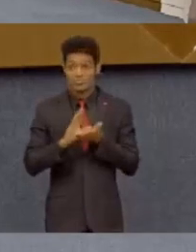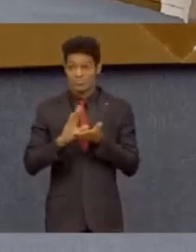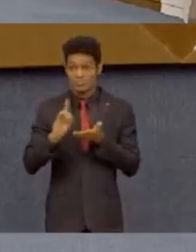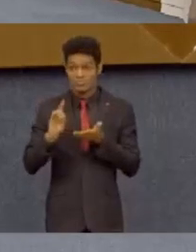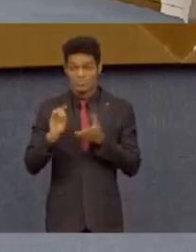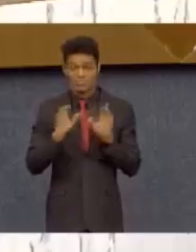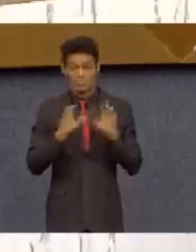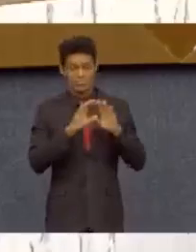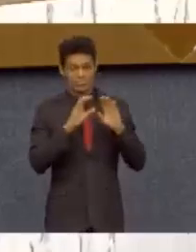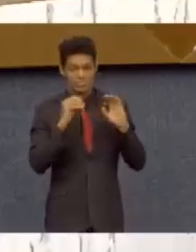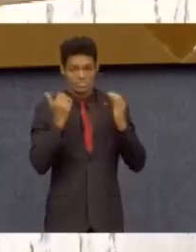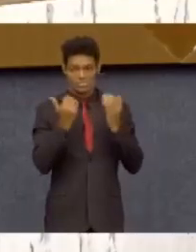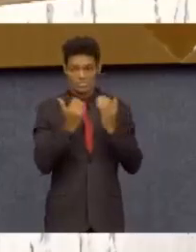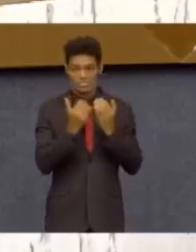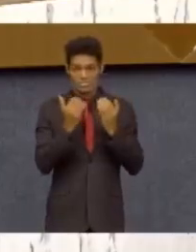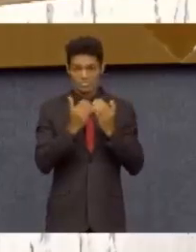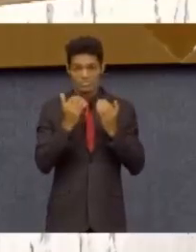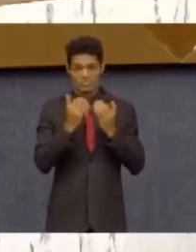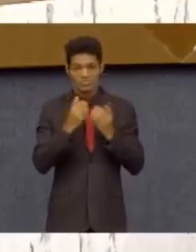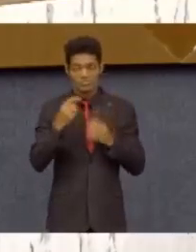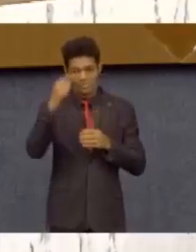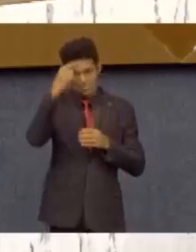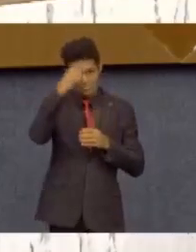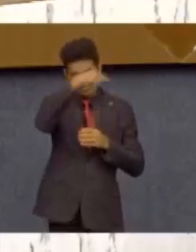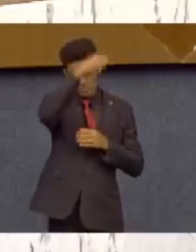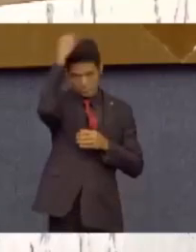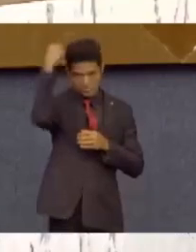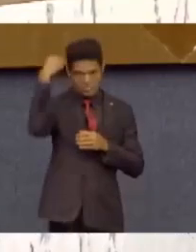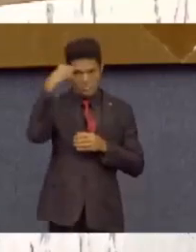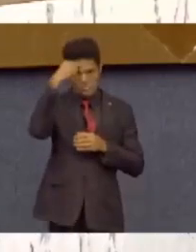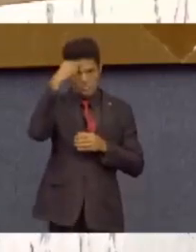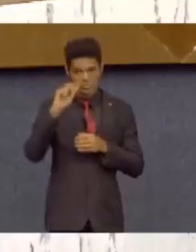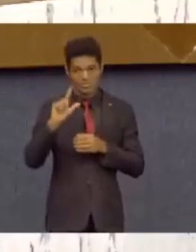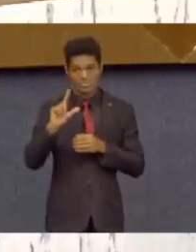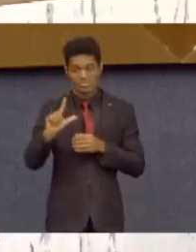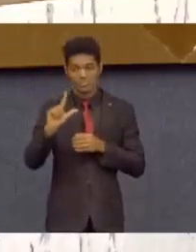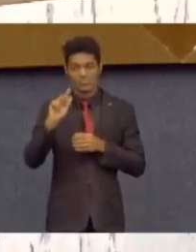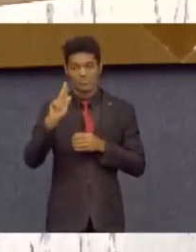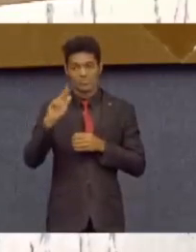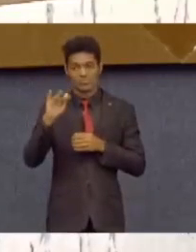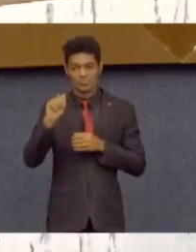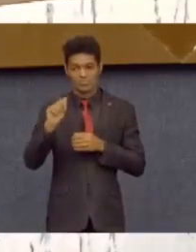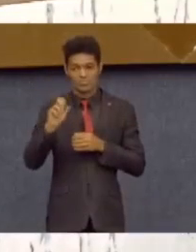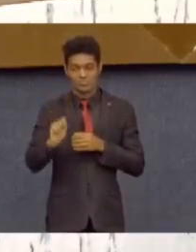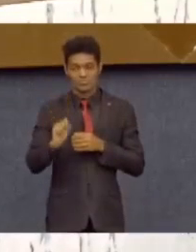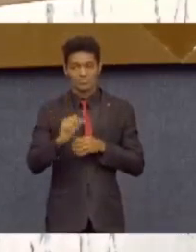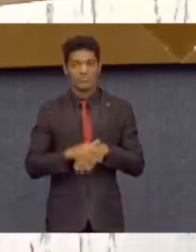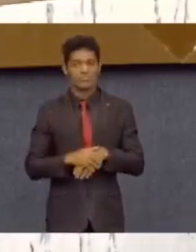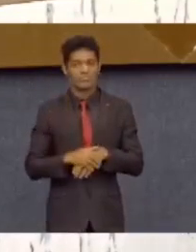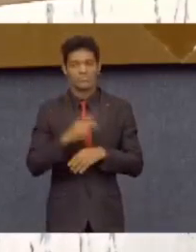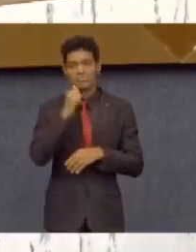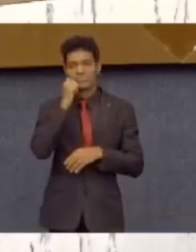Coordenadora da Comunidade São Lucas, Elisângela Santos Valério de Souza.